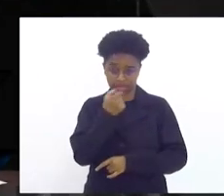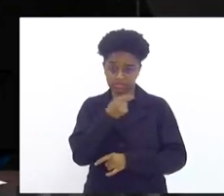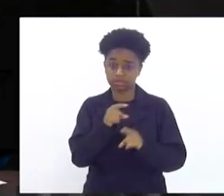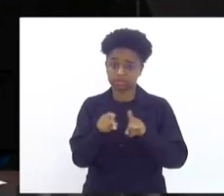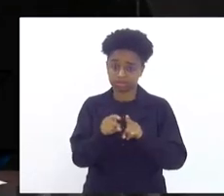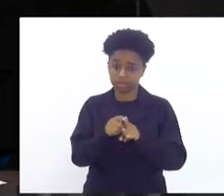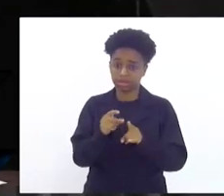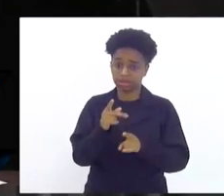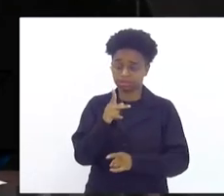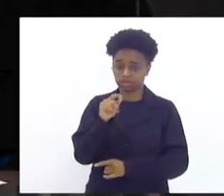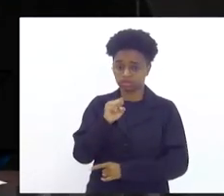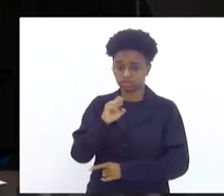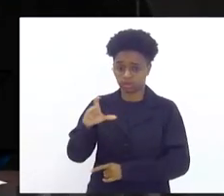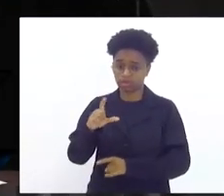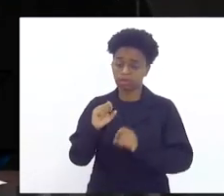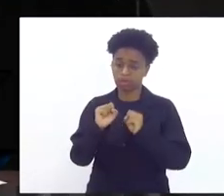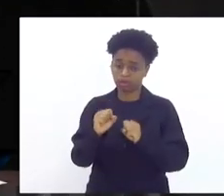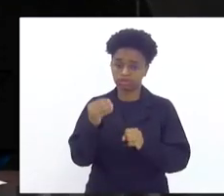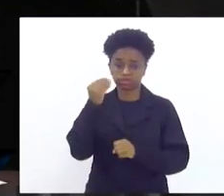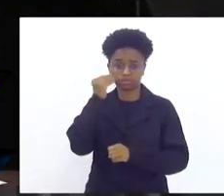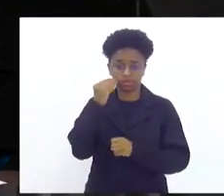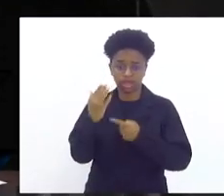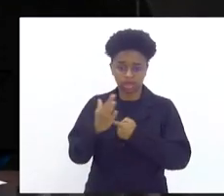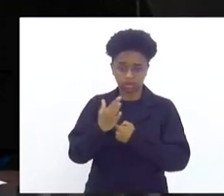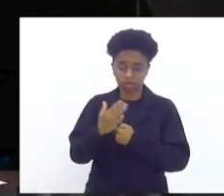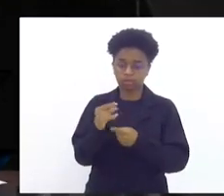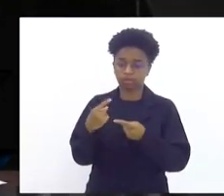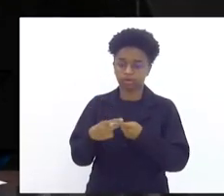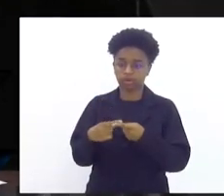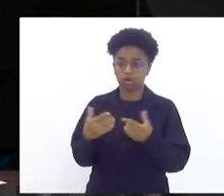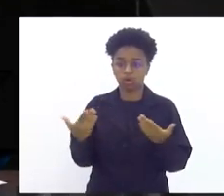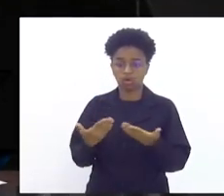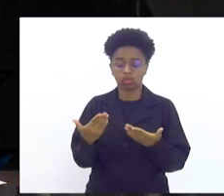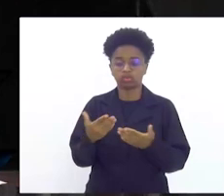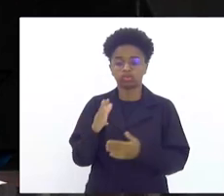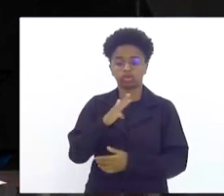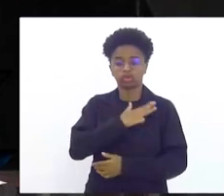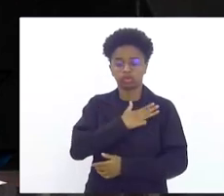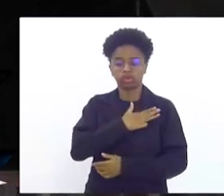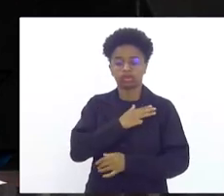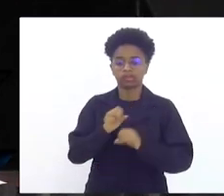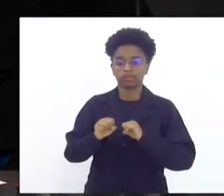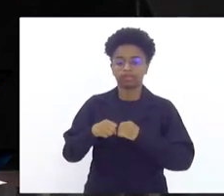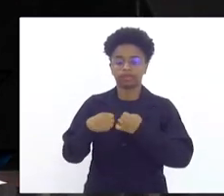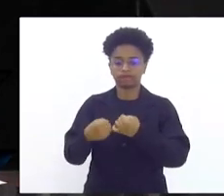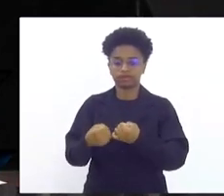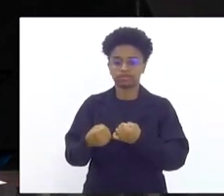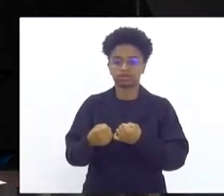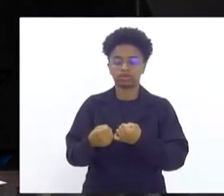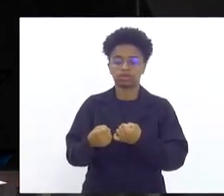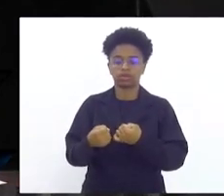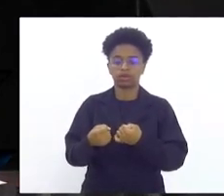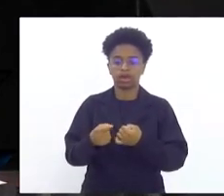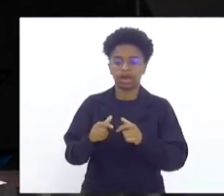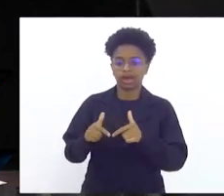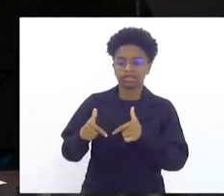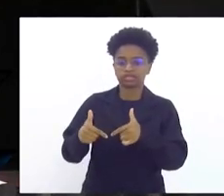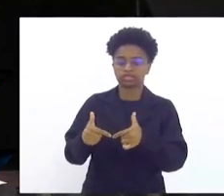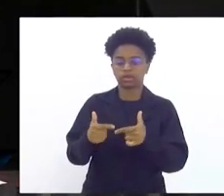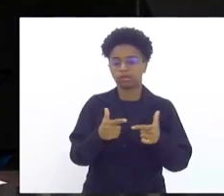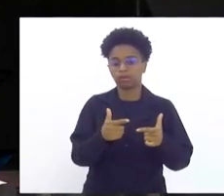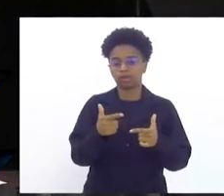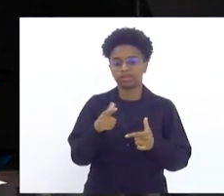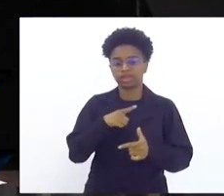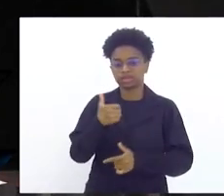da do pessoal podia tentar nos ajudar aí nosso parceiro é hoje crítico Lula já defendeu a operação com 19 mortos e disse que não se enfrenta